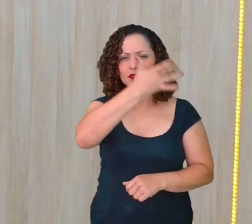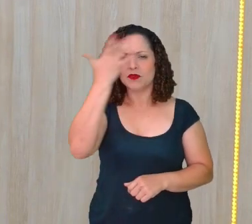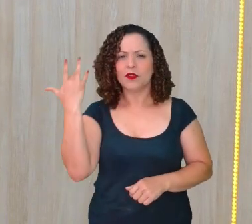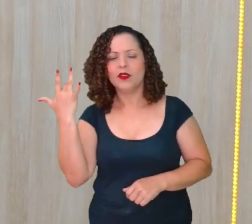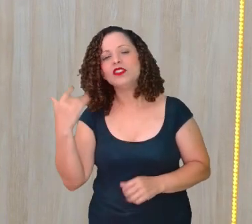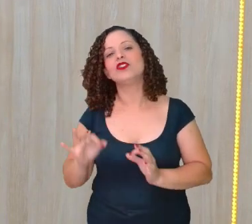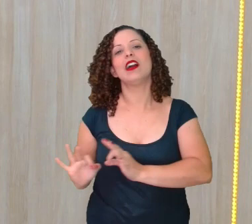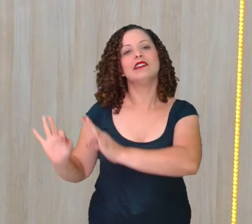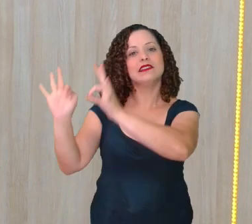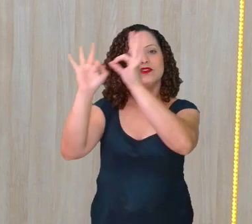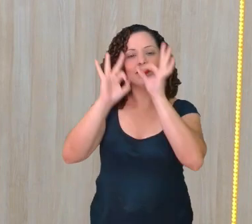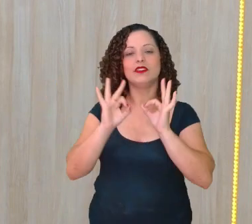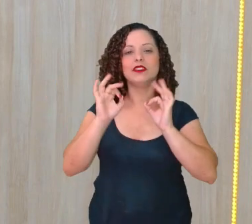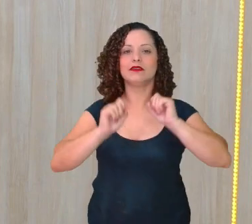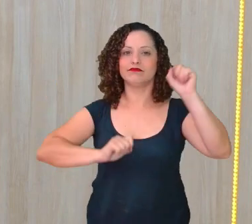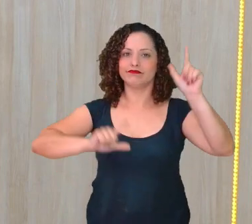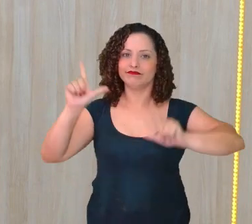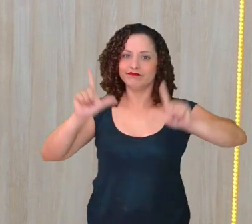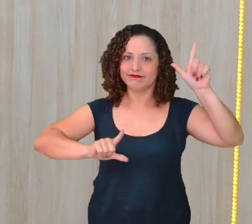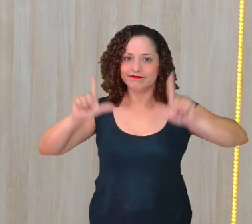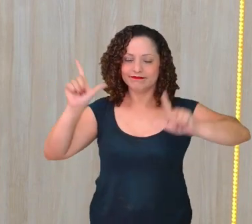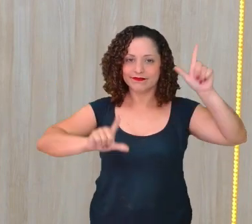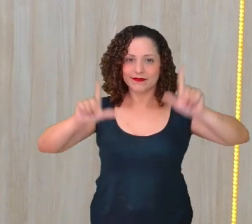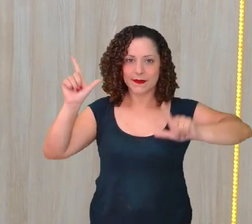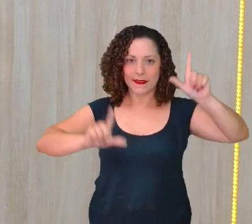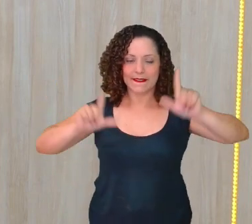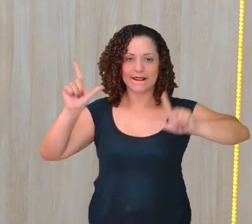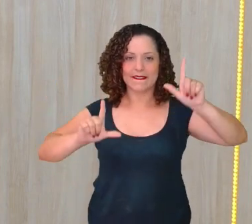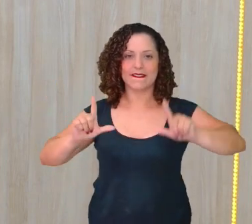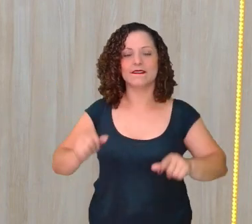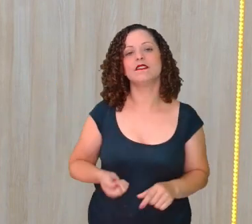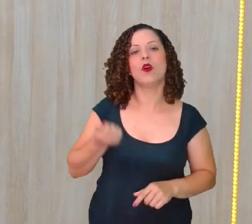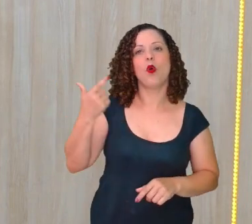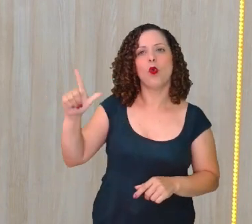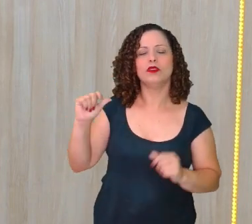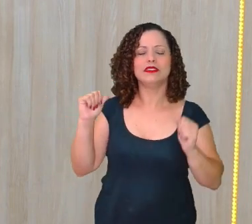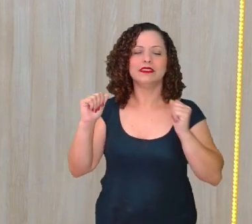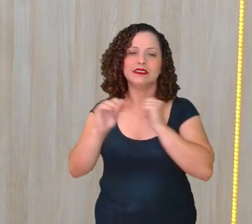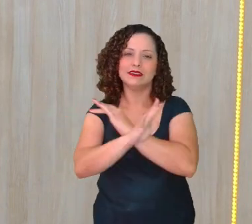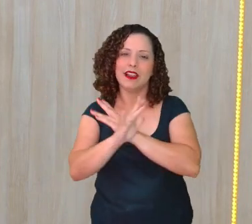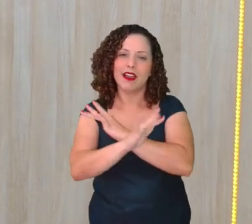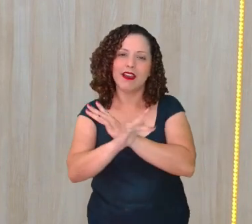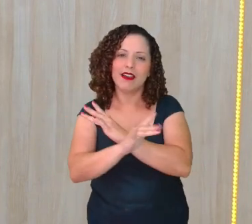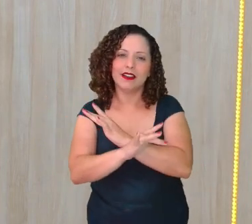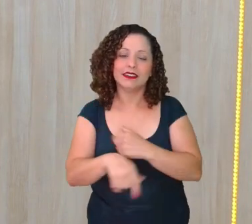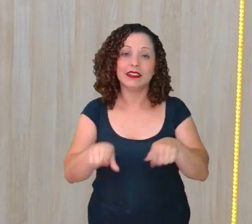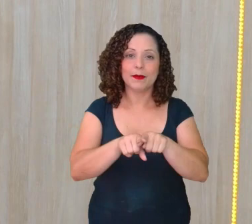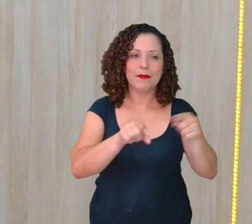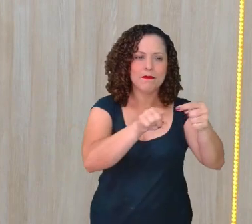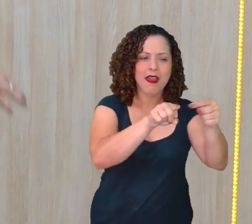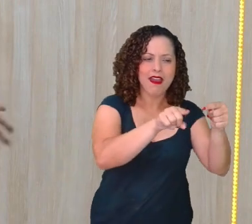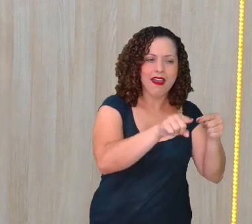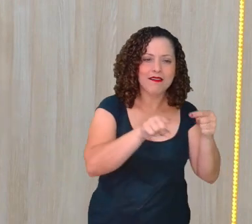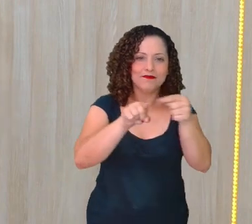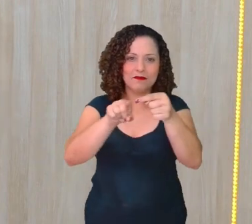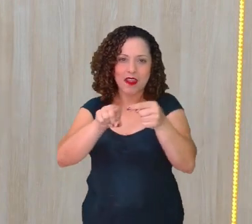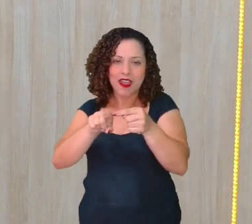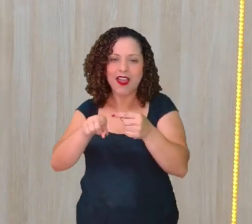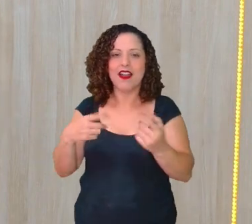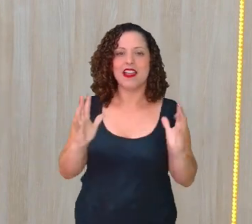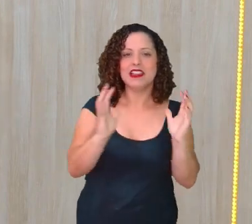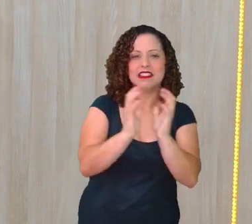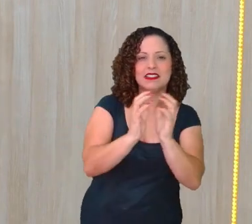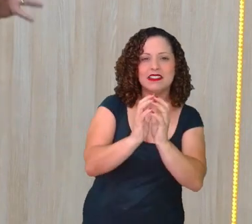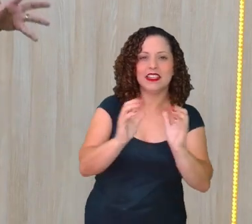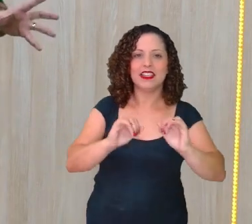através da tela da TV Nova Nordeste, outras cidades, tem pessoal aí de São Lourenço, Camaragibe, Jaboatão, Goiânia, toda